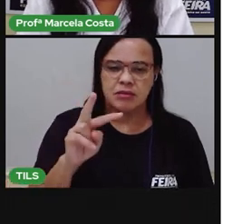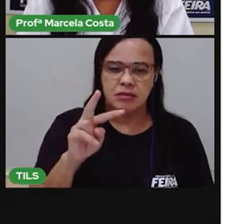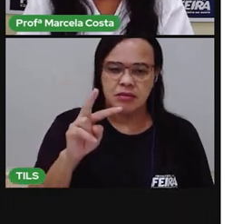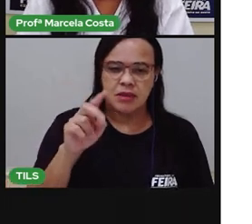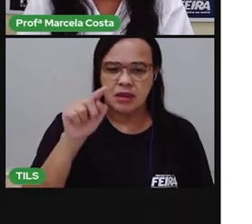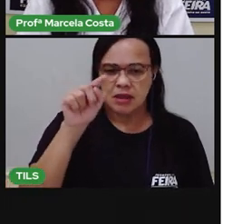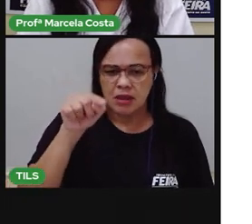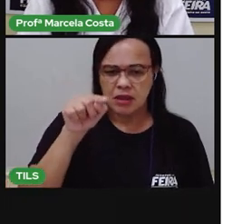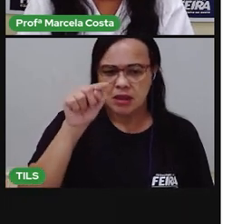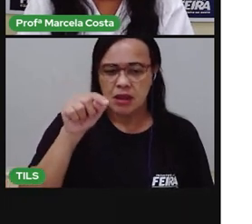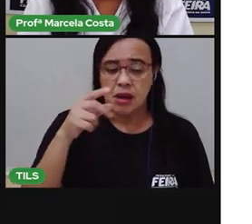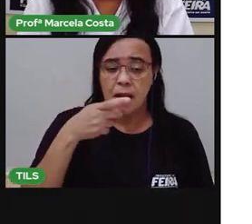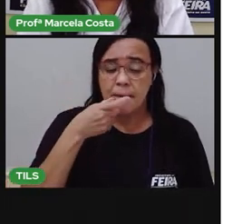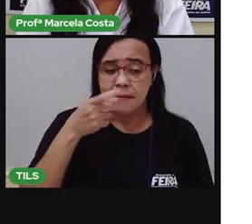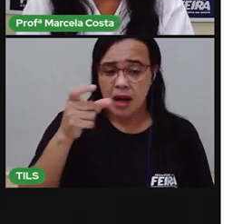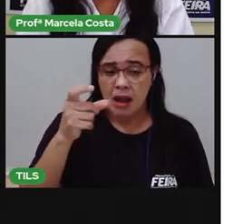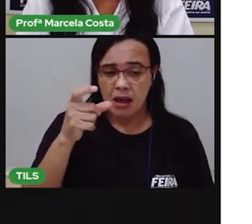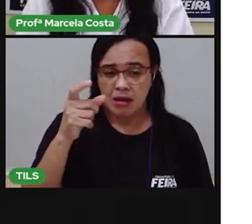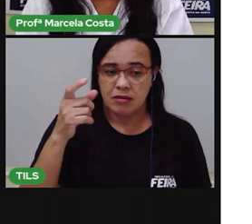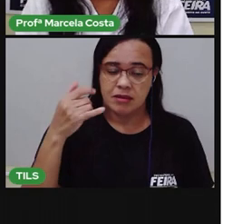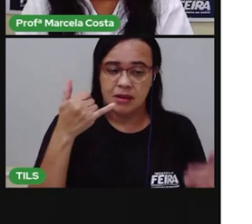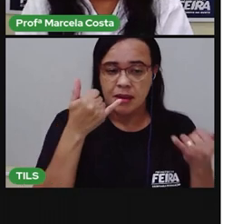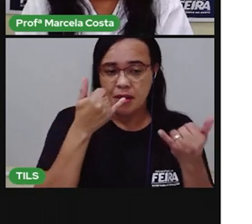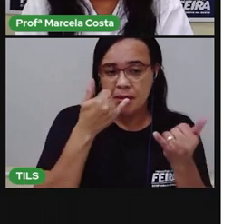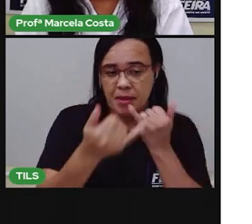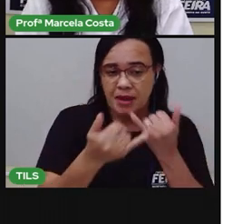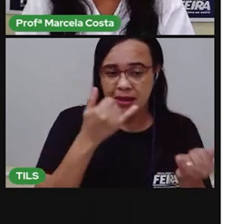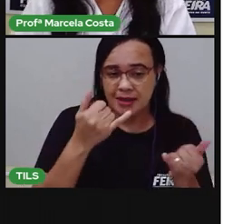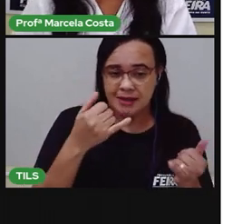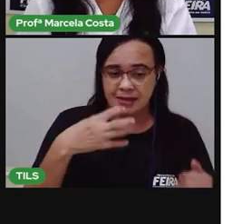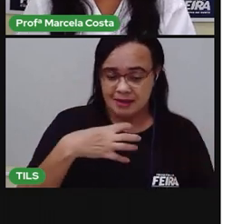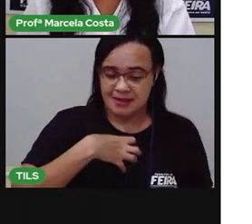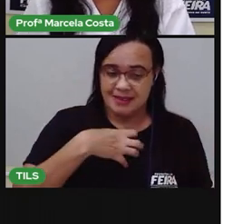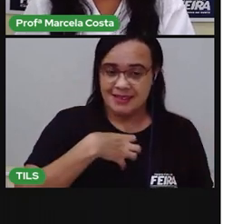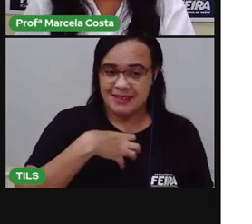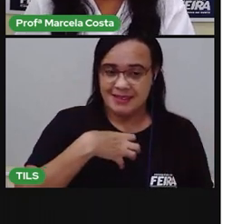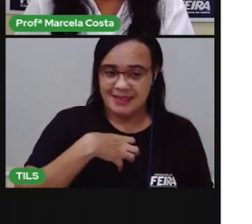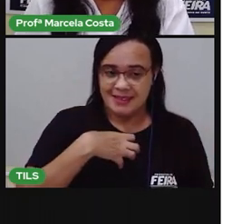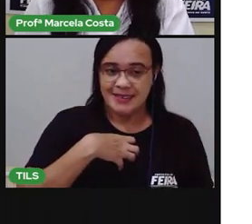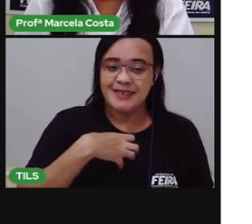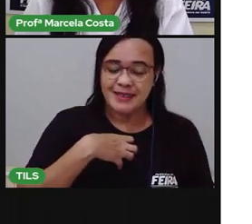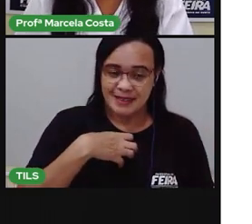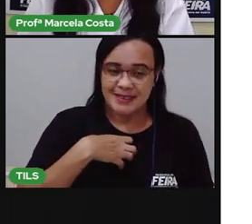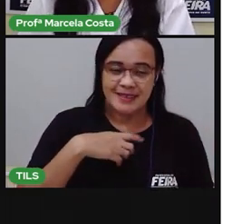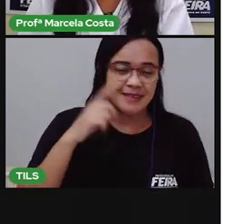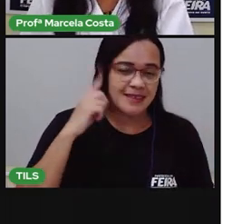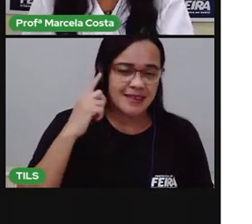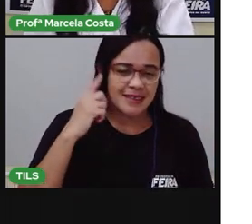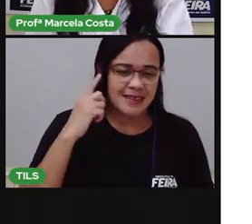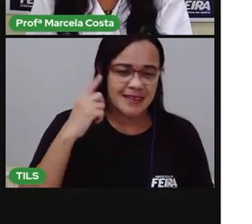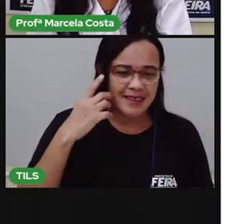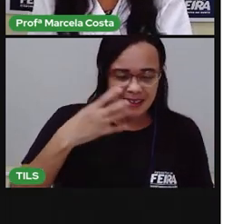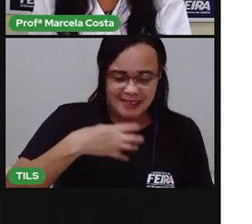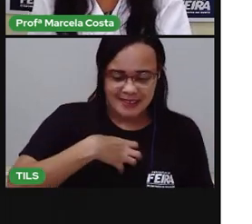amaciante, desinfetante. Essas duas palavras têm um som parecido?